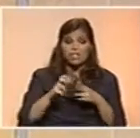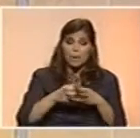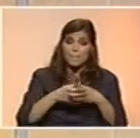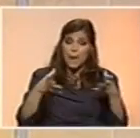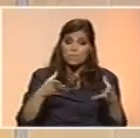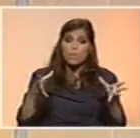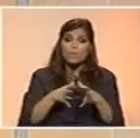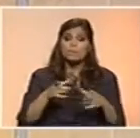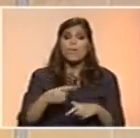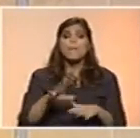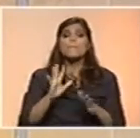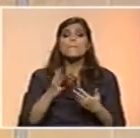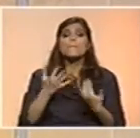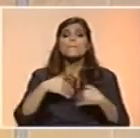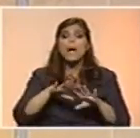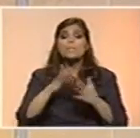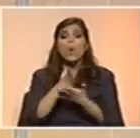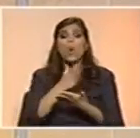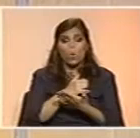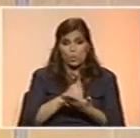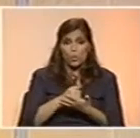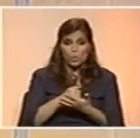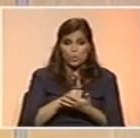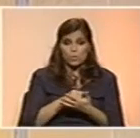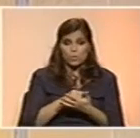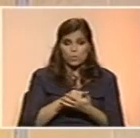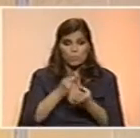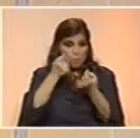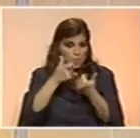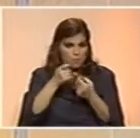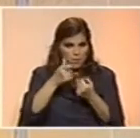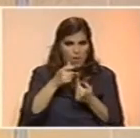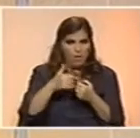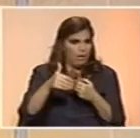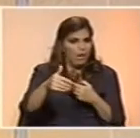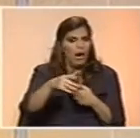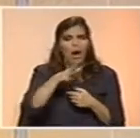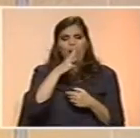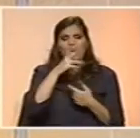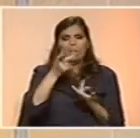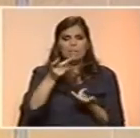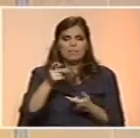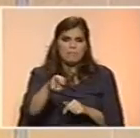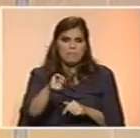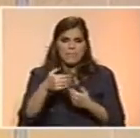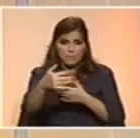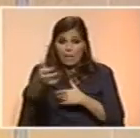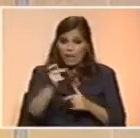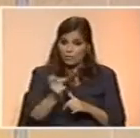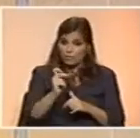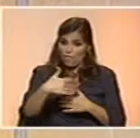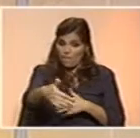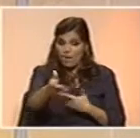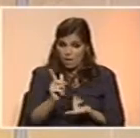fora. Mas o grande recurso, e isso cada vez é mais falado, o grande recurso escasso para os próximos anos e já hoje em dia é a água. E